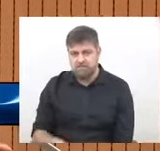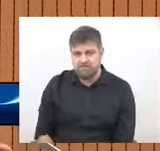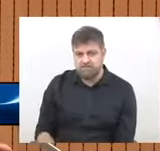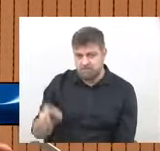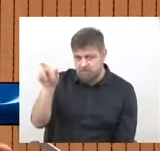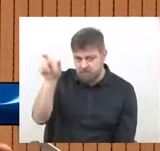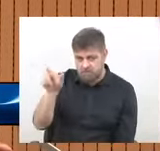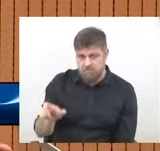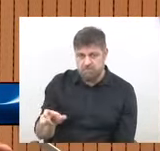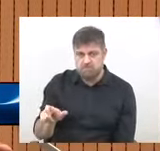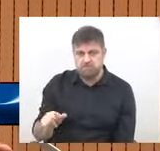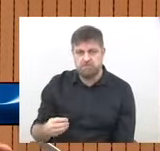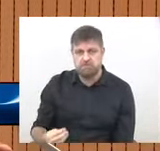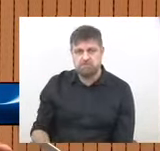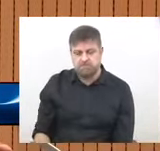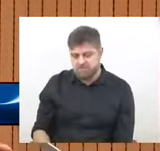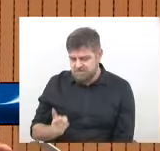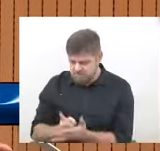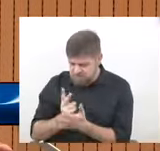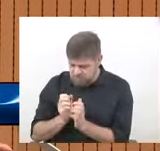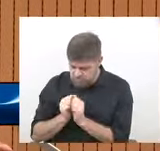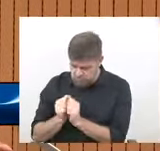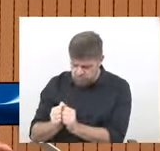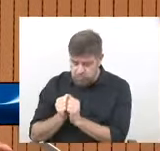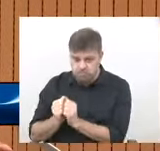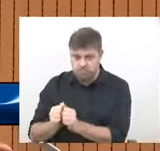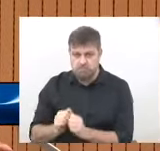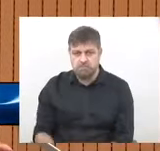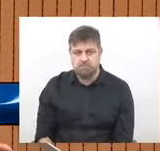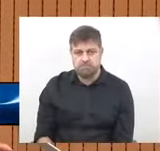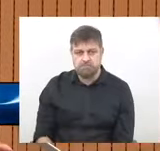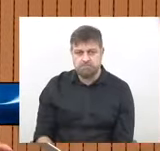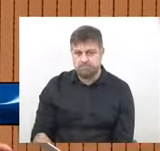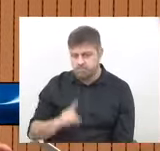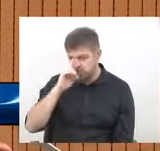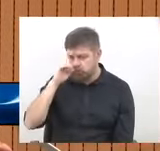eu convivo, e sem sombra de